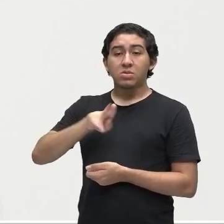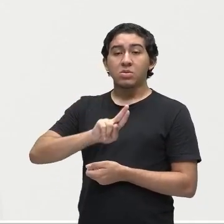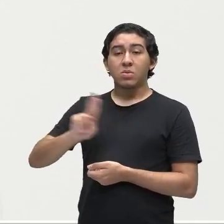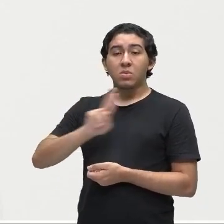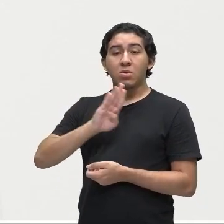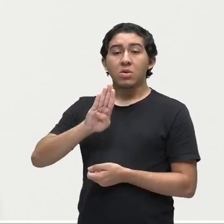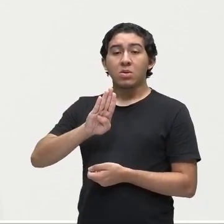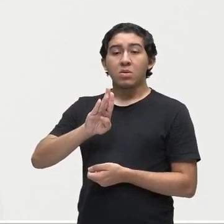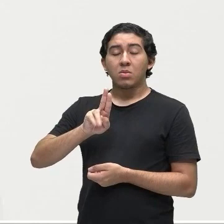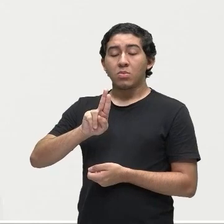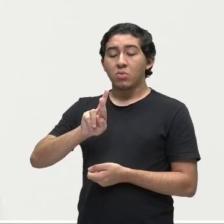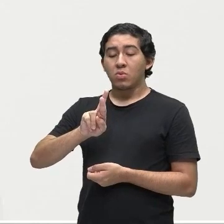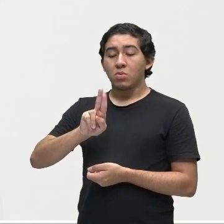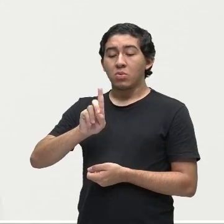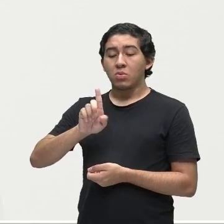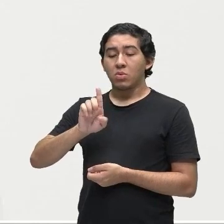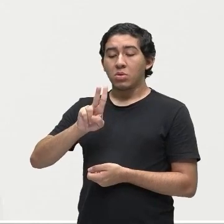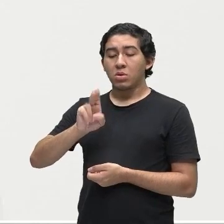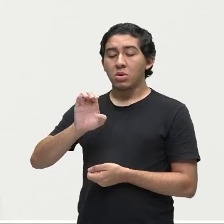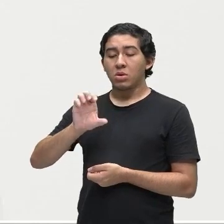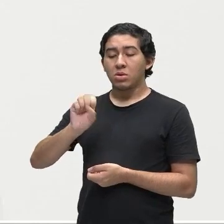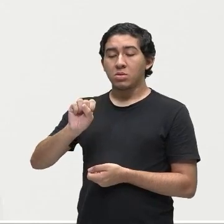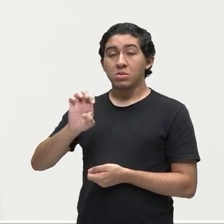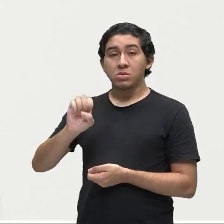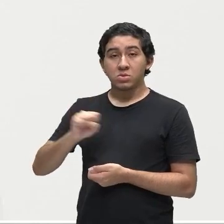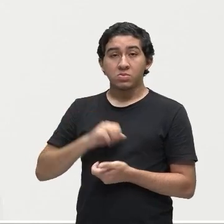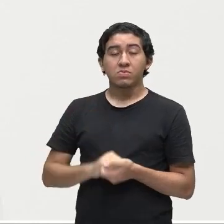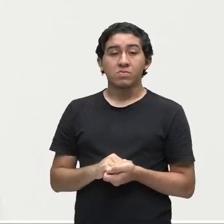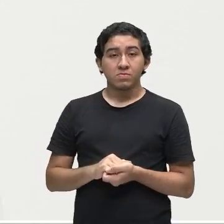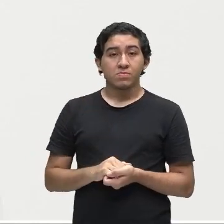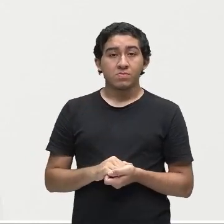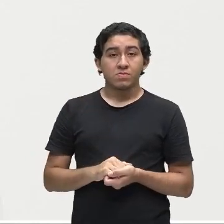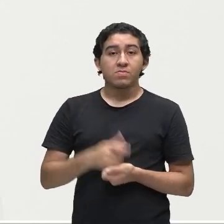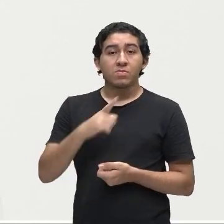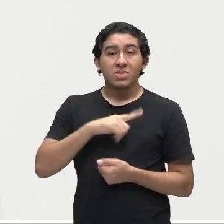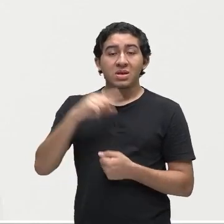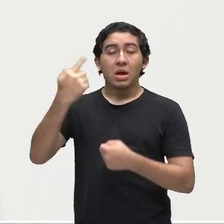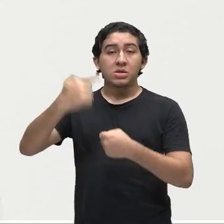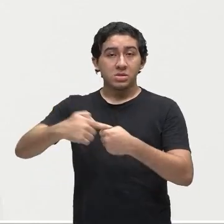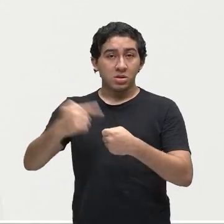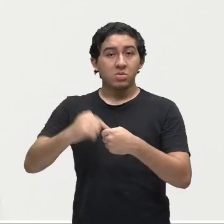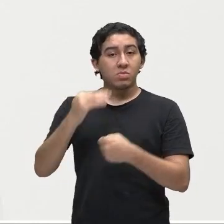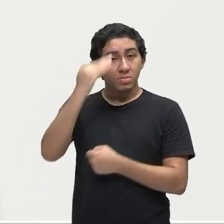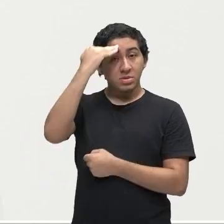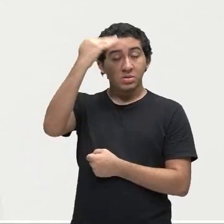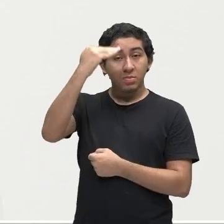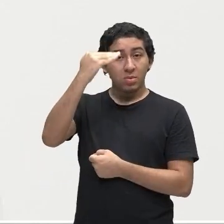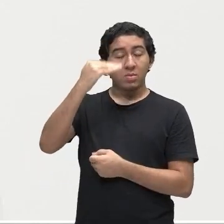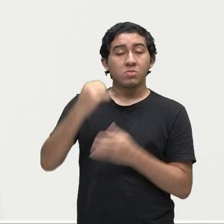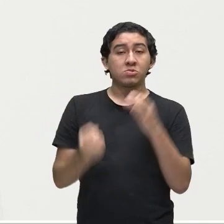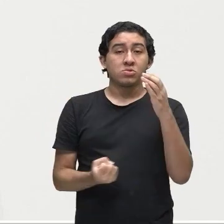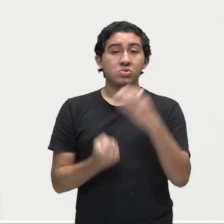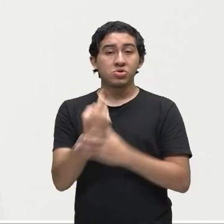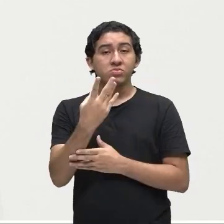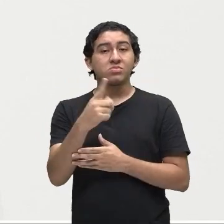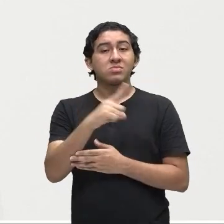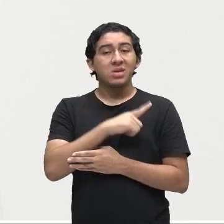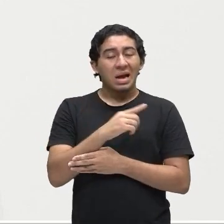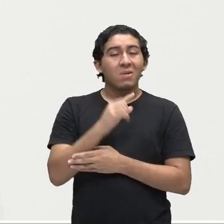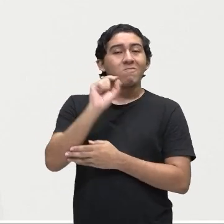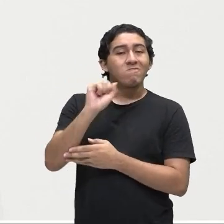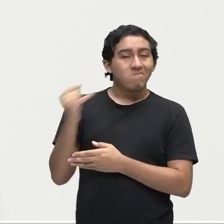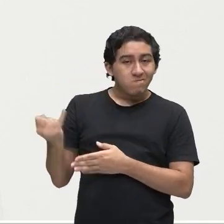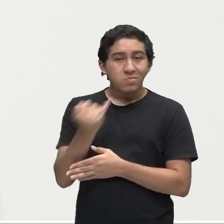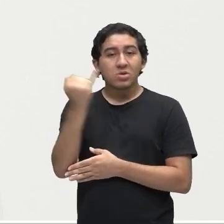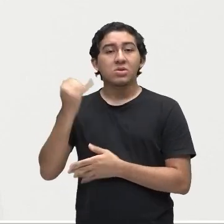tá? Neste período nós vamos ver as maiores cidades do Ocidente surgindo aí, se tornando aí as mais